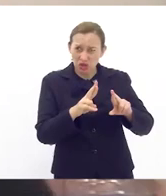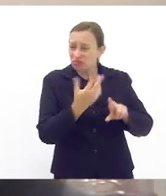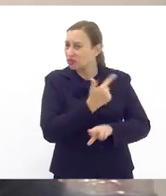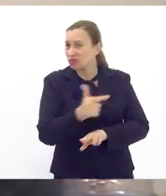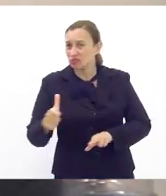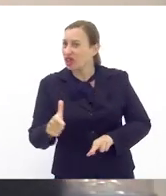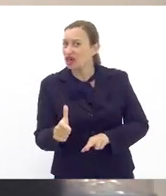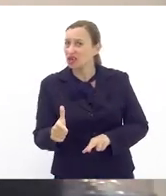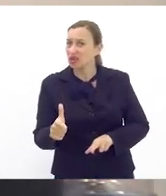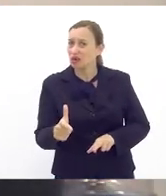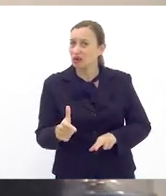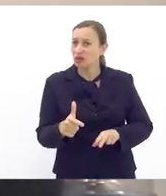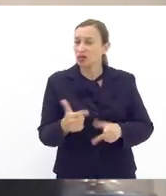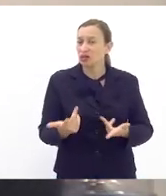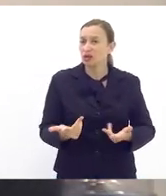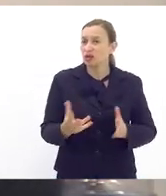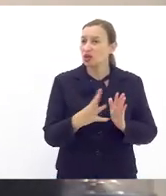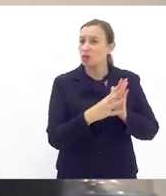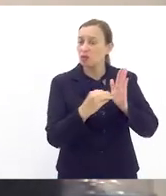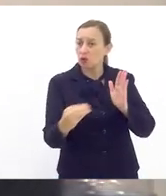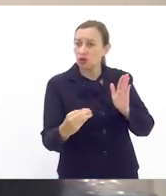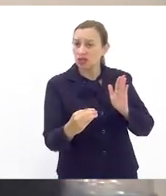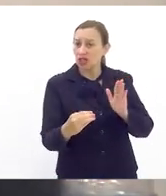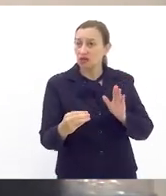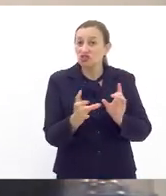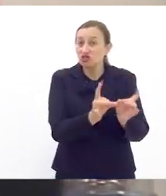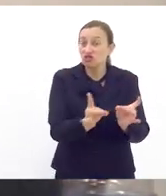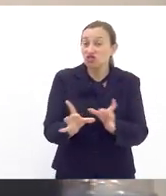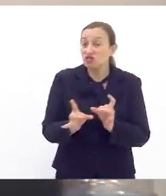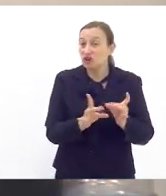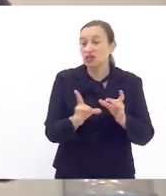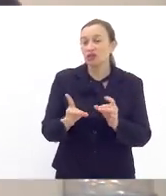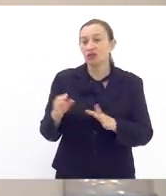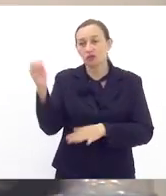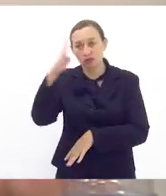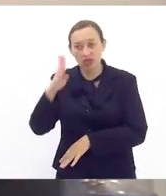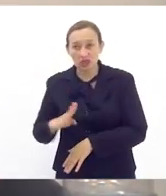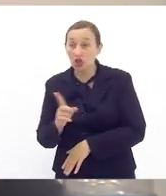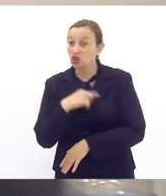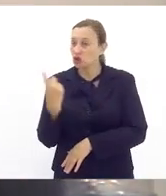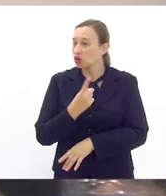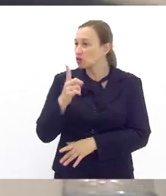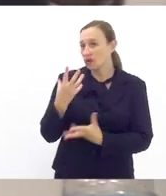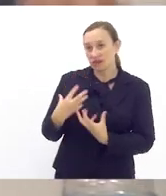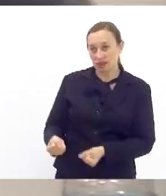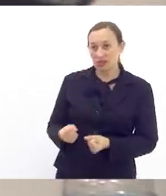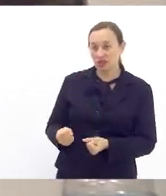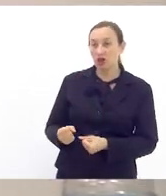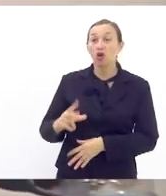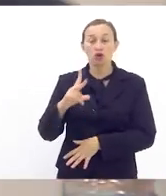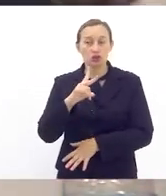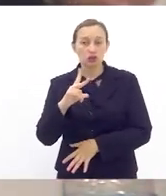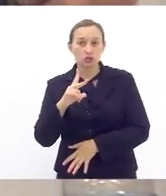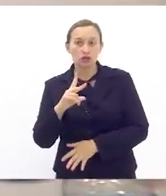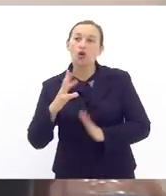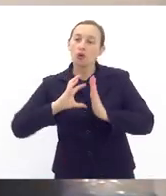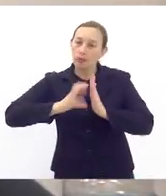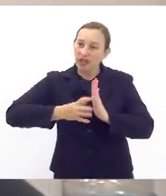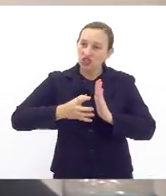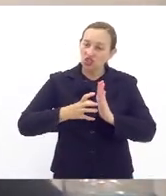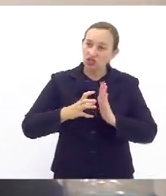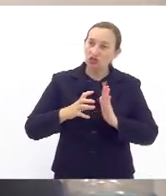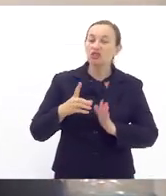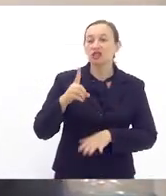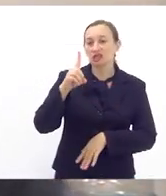farra que virou os modelos de concessões no Brasil que nós sempre fomos críticos os partidos que defendem o estado forte